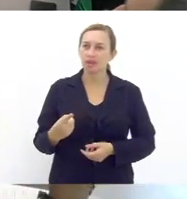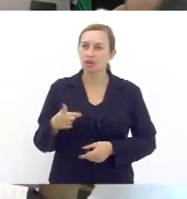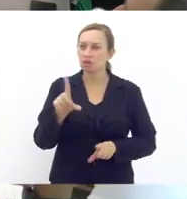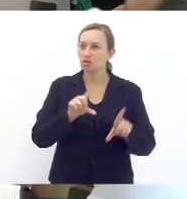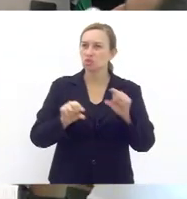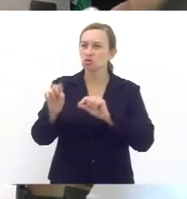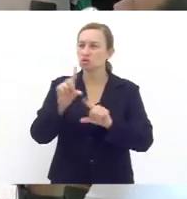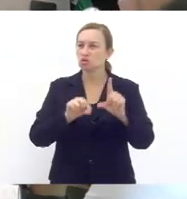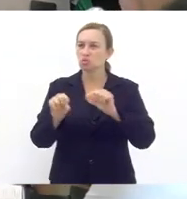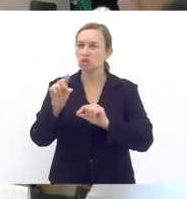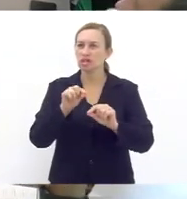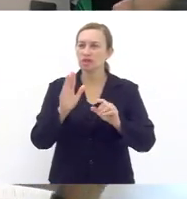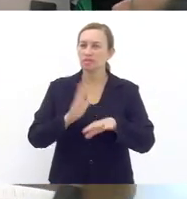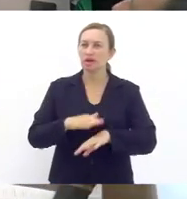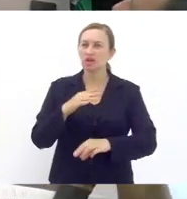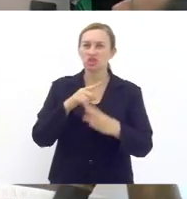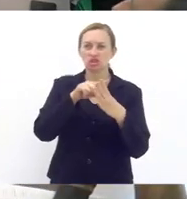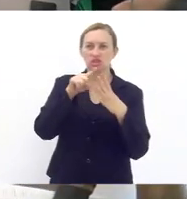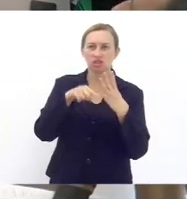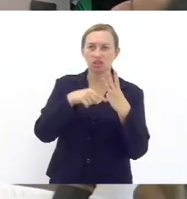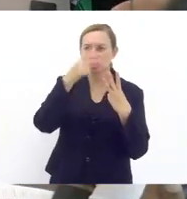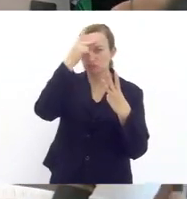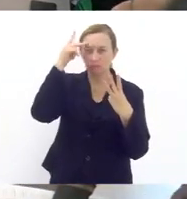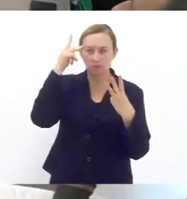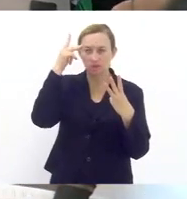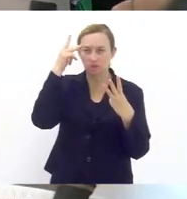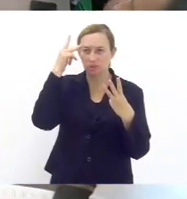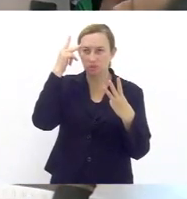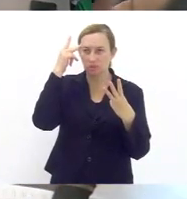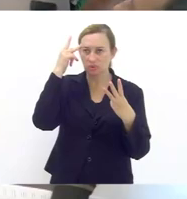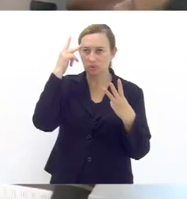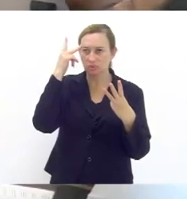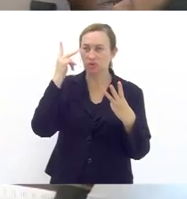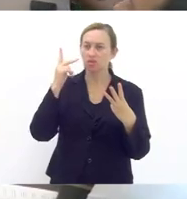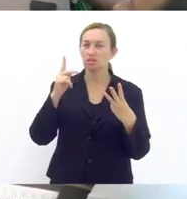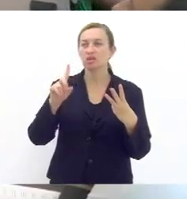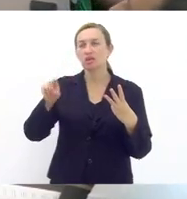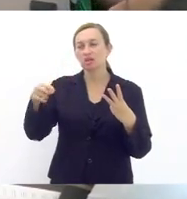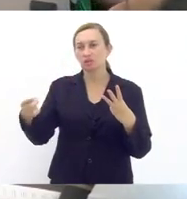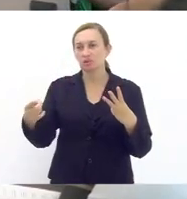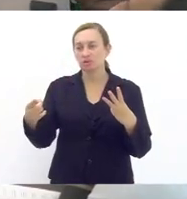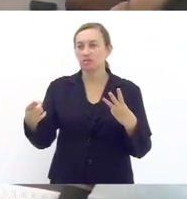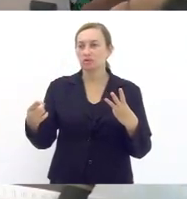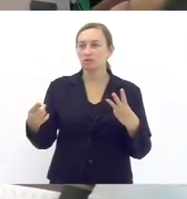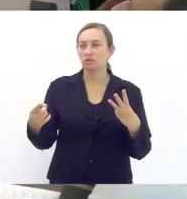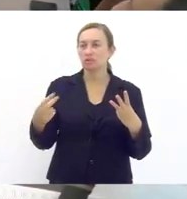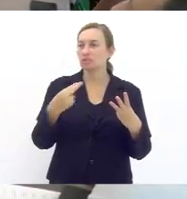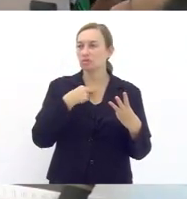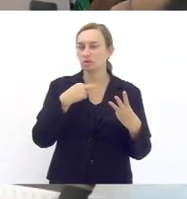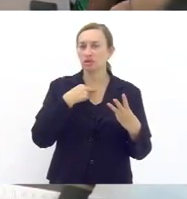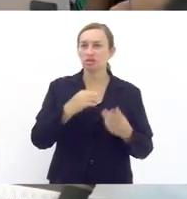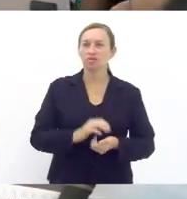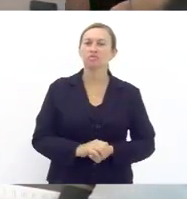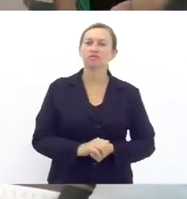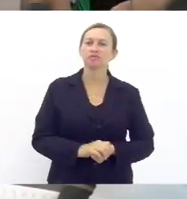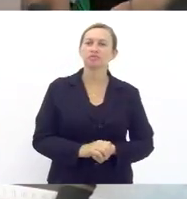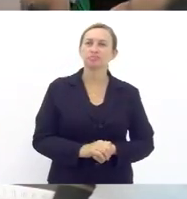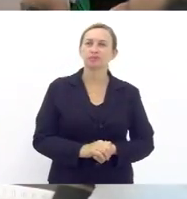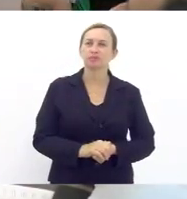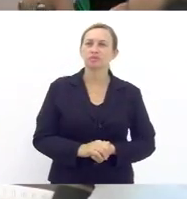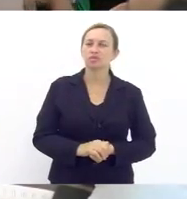mais umas três pessoas e vamos ser enforcados por todas as demais mas tudo bem Lucilene Gomes